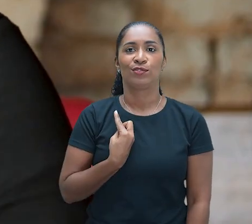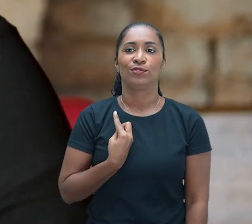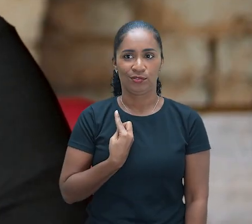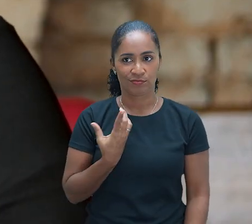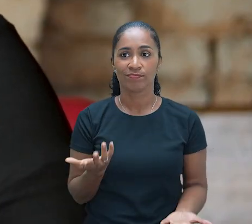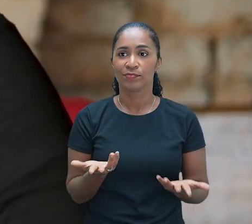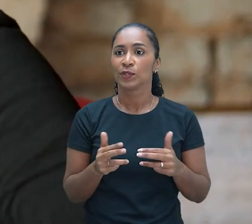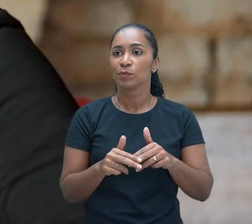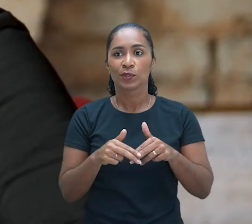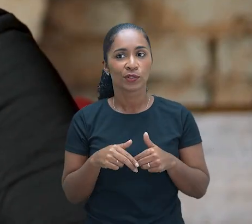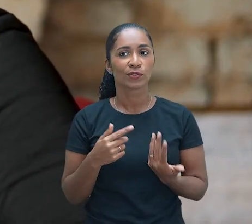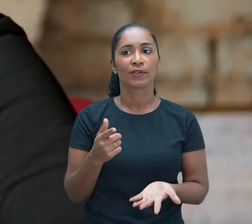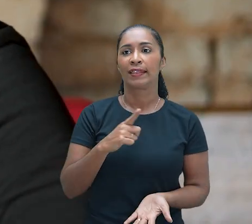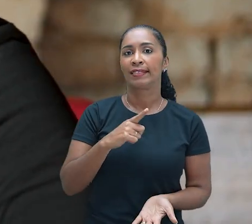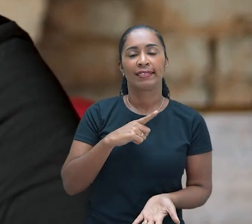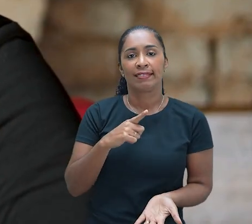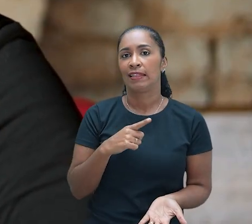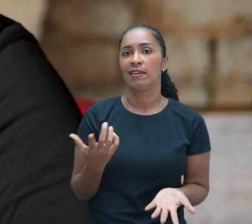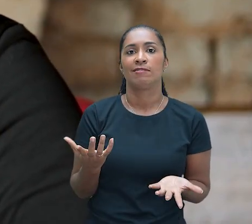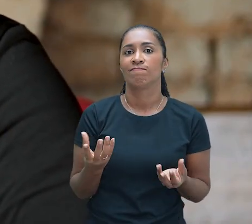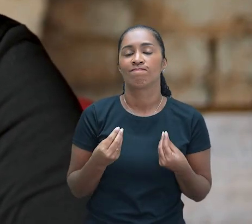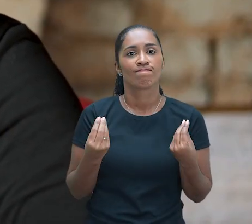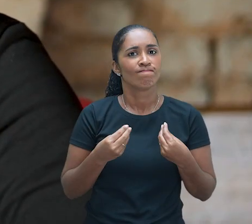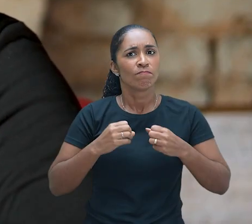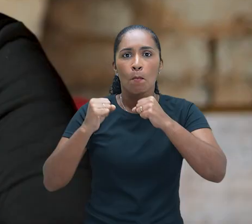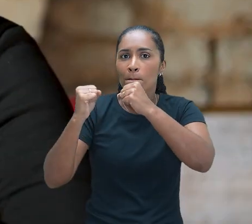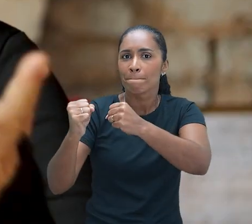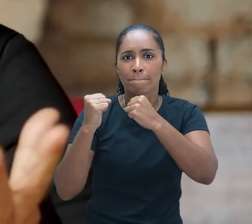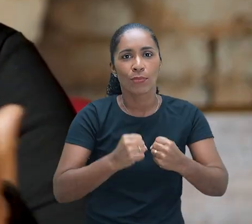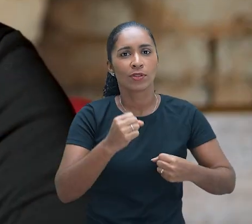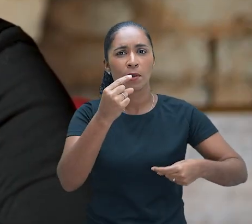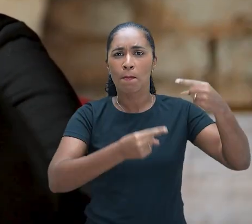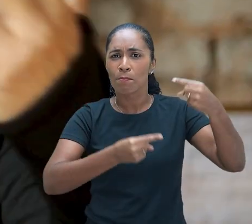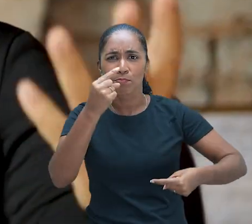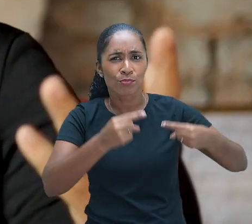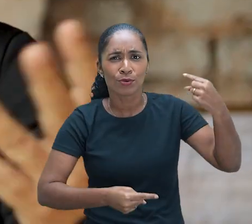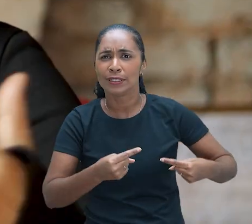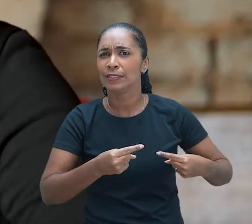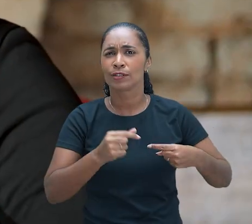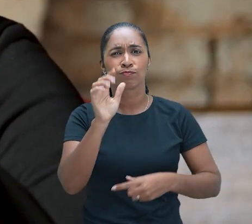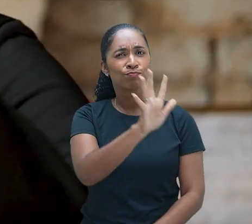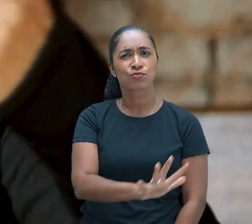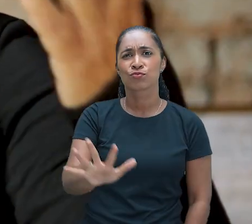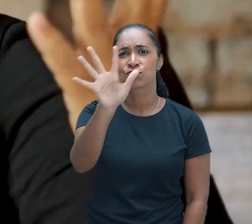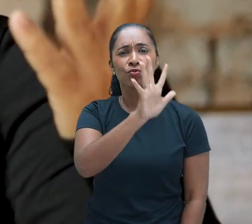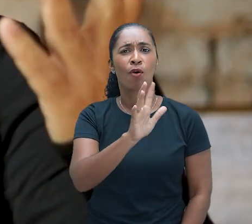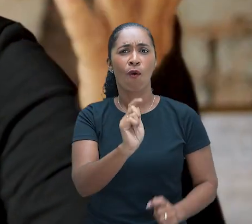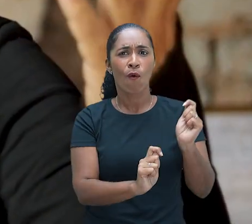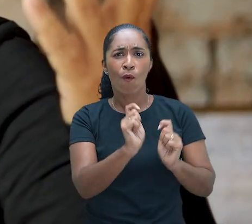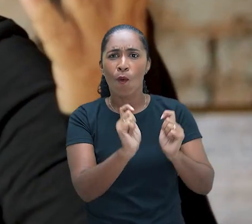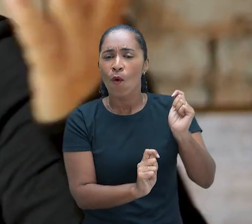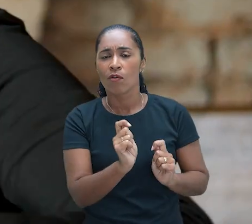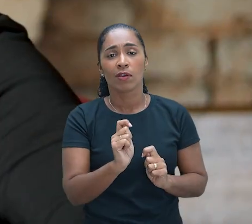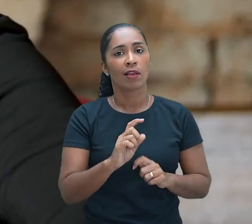é o nosso Brasil. Pô. Então ele tem uma potência política, geopolítica, de